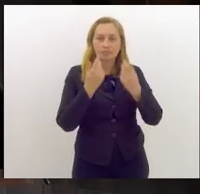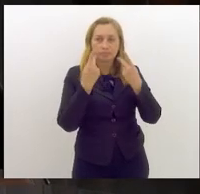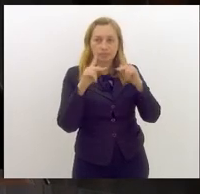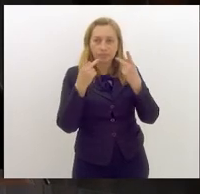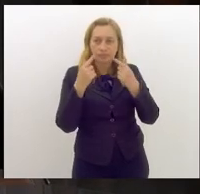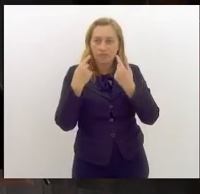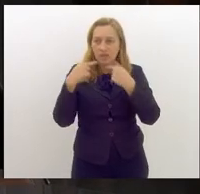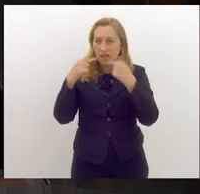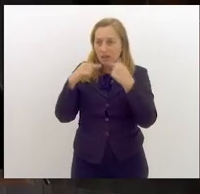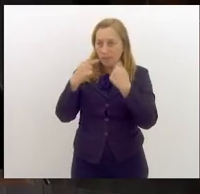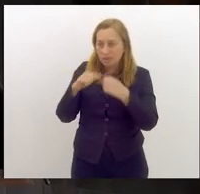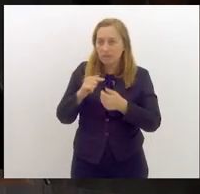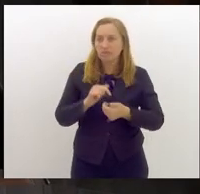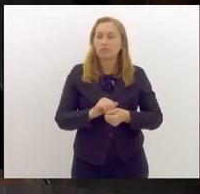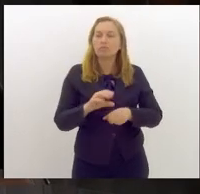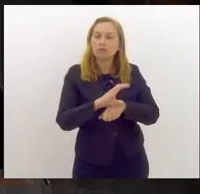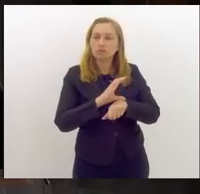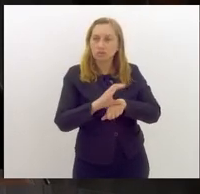constitucional